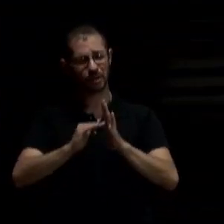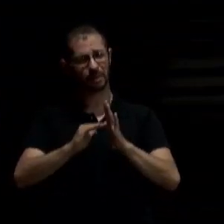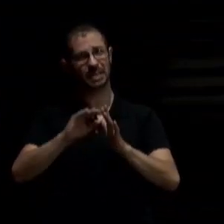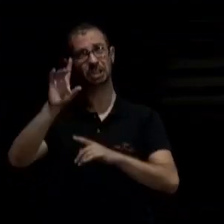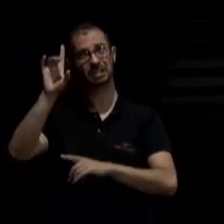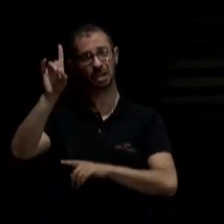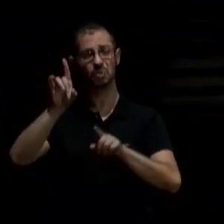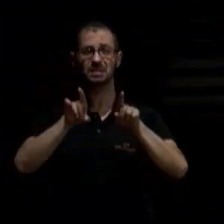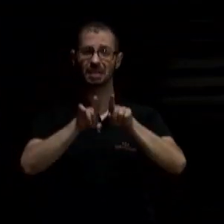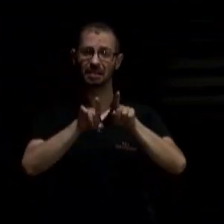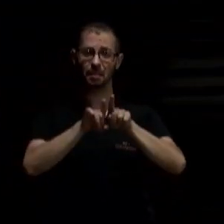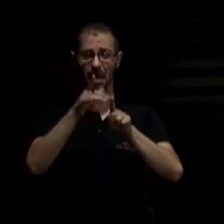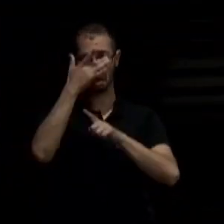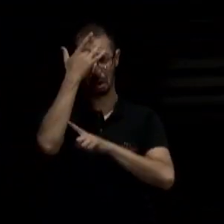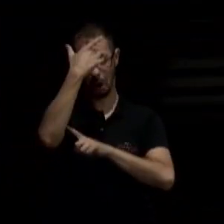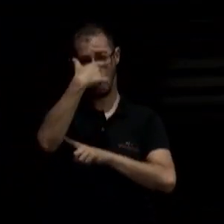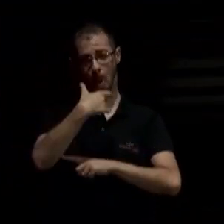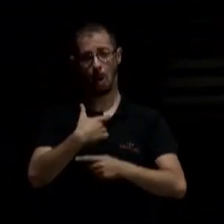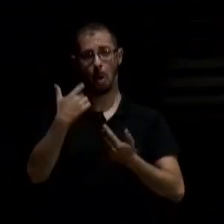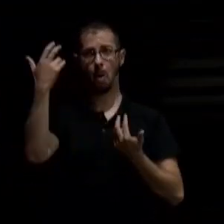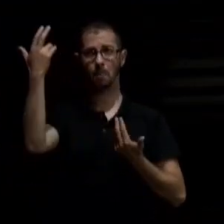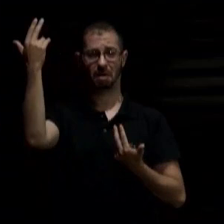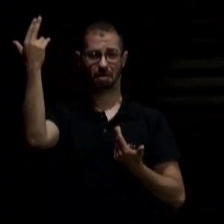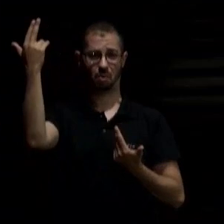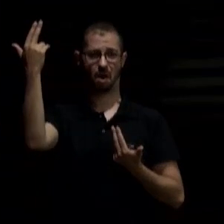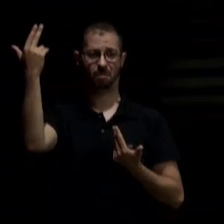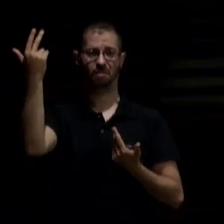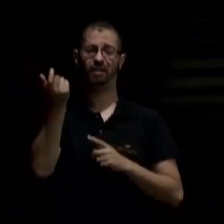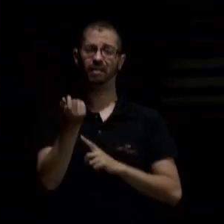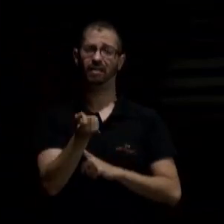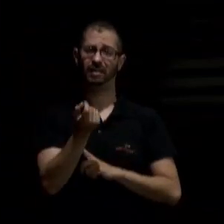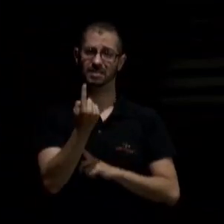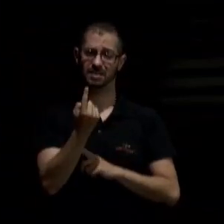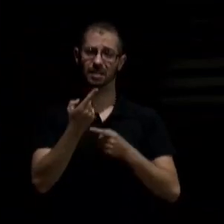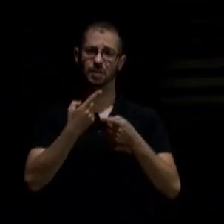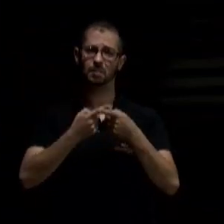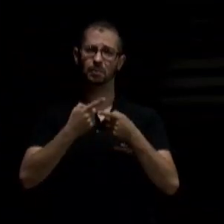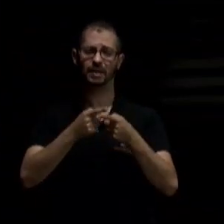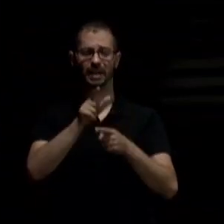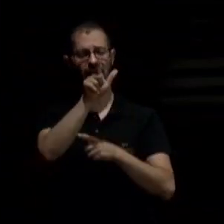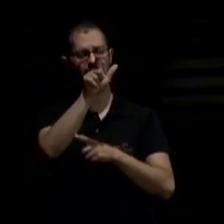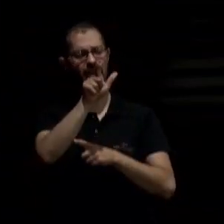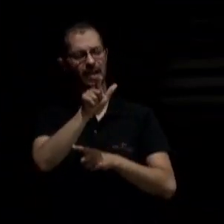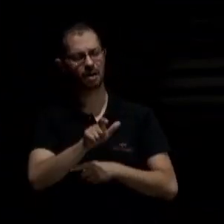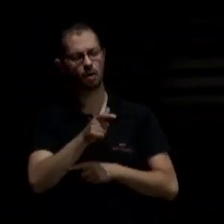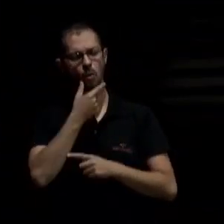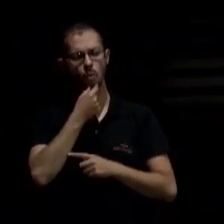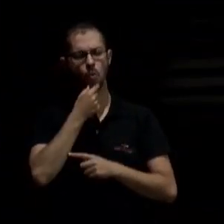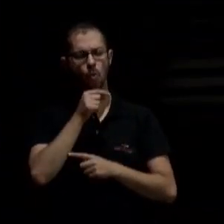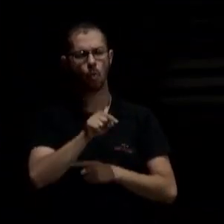homem. E é estranho isto, que ele era um homem totalmente de